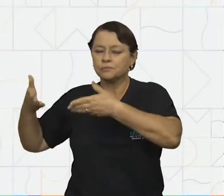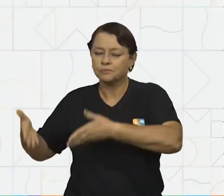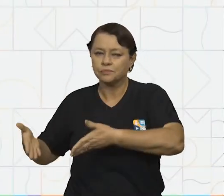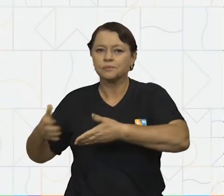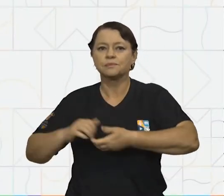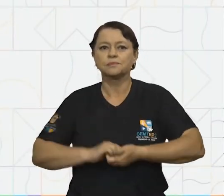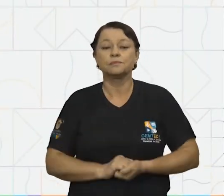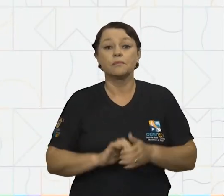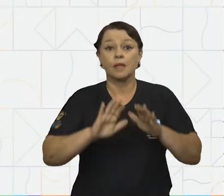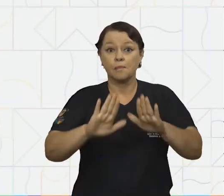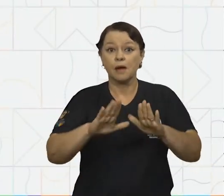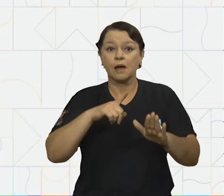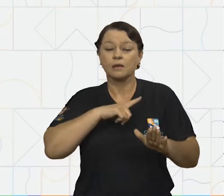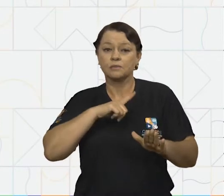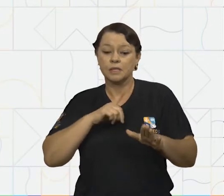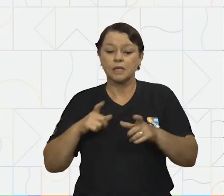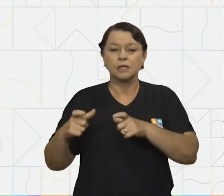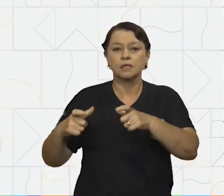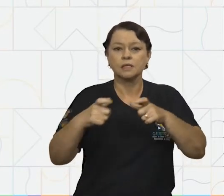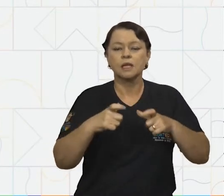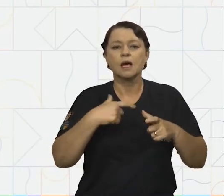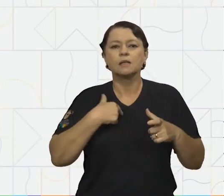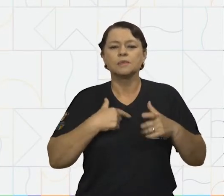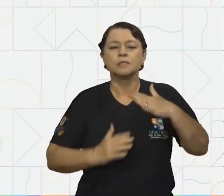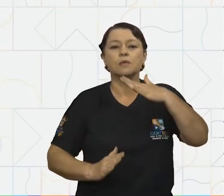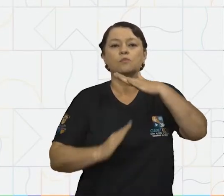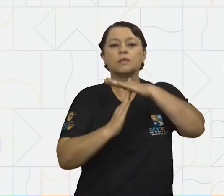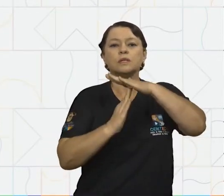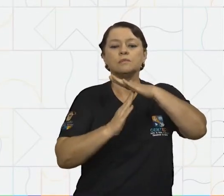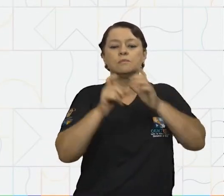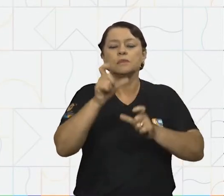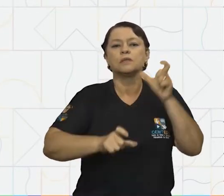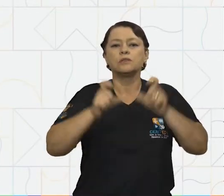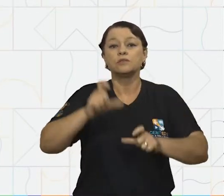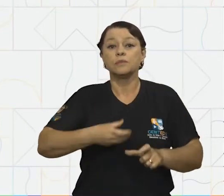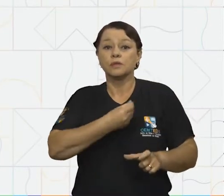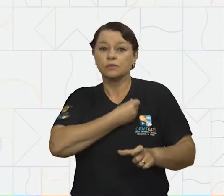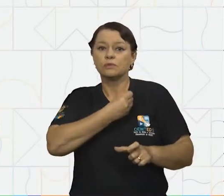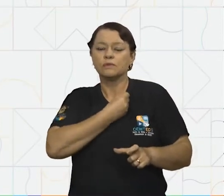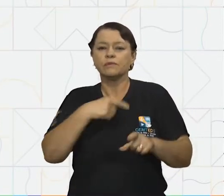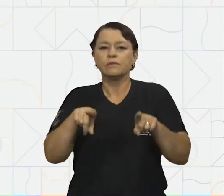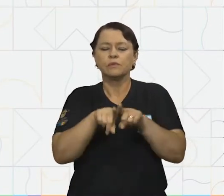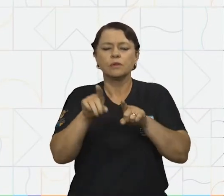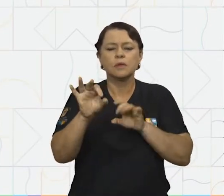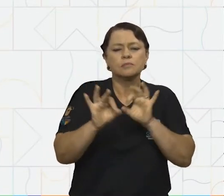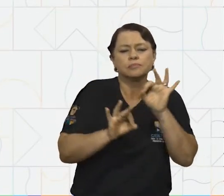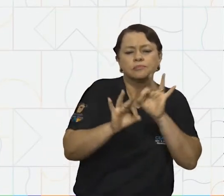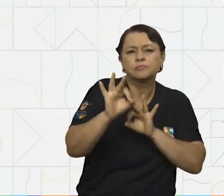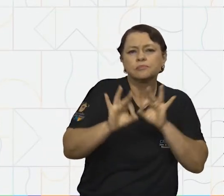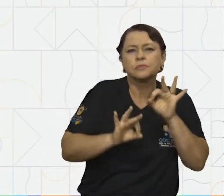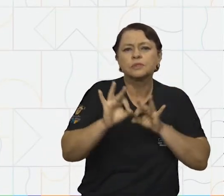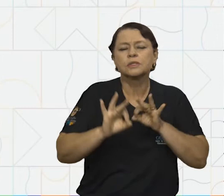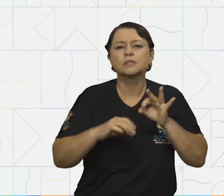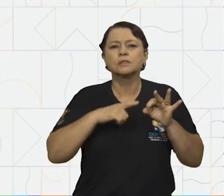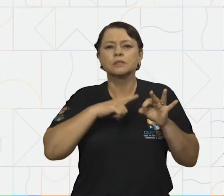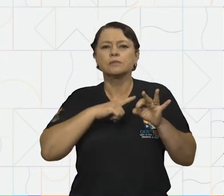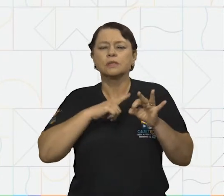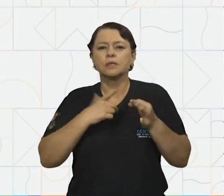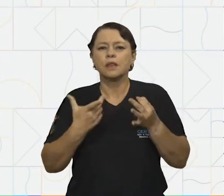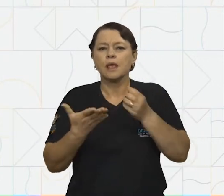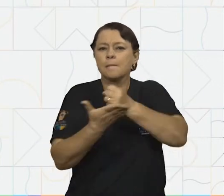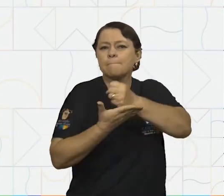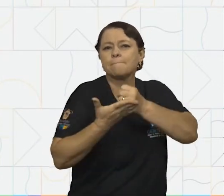considerada cidade, é preciso ter um número mínimo de habitantes e uma infraestrutura que atenda minimamente às condições